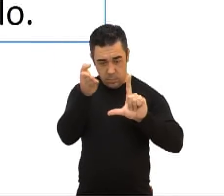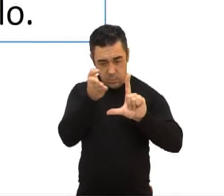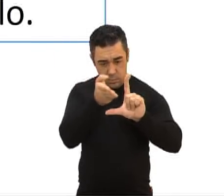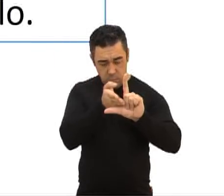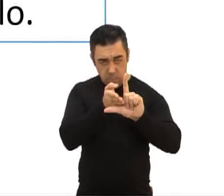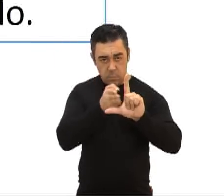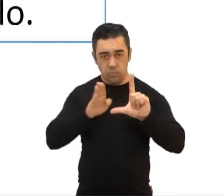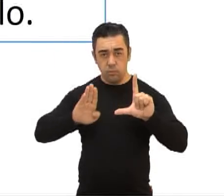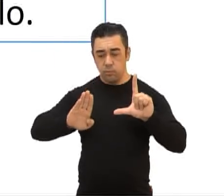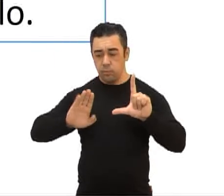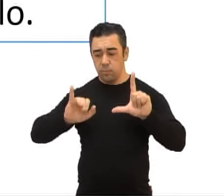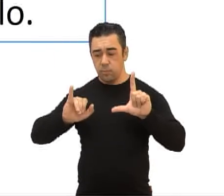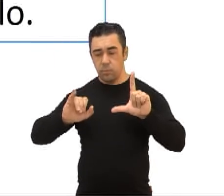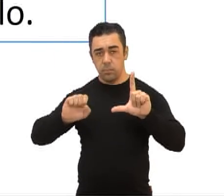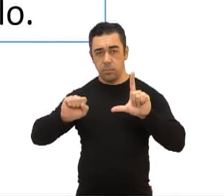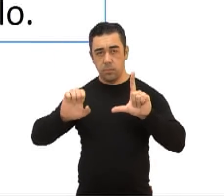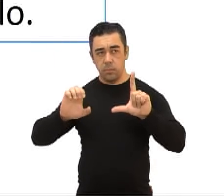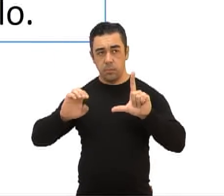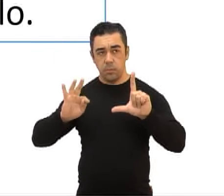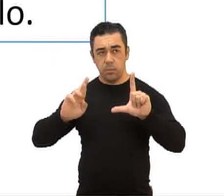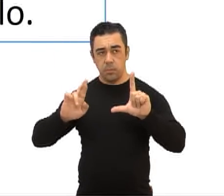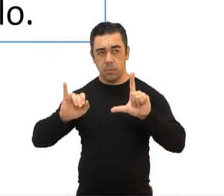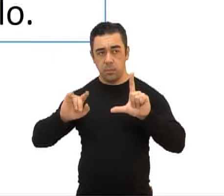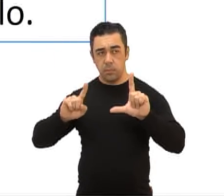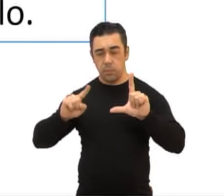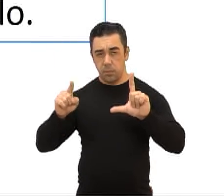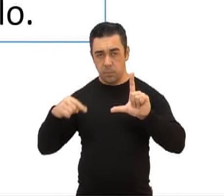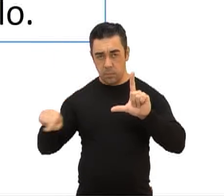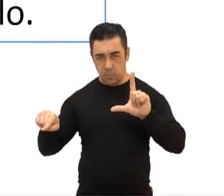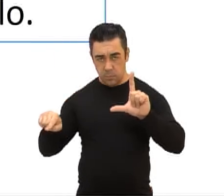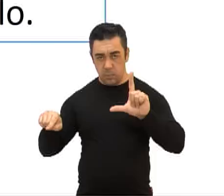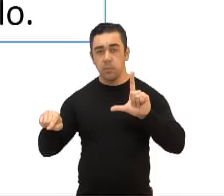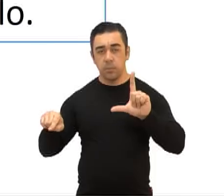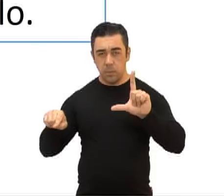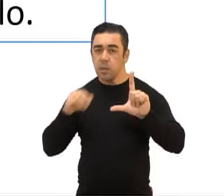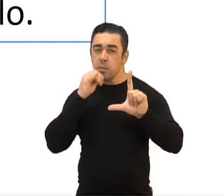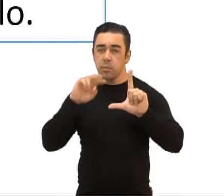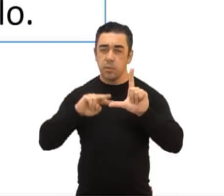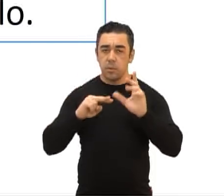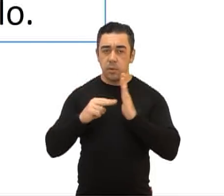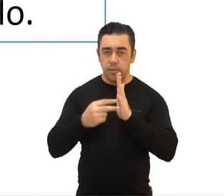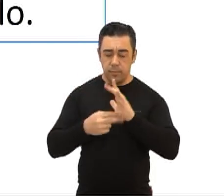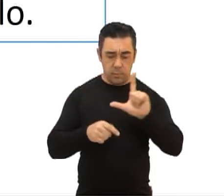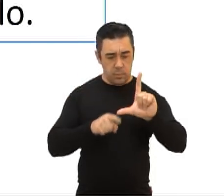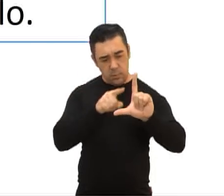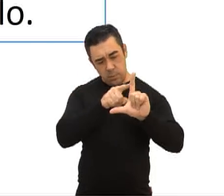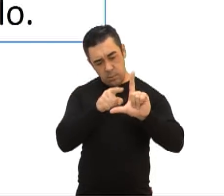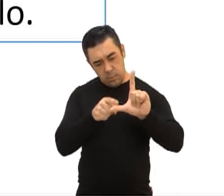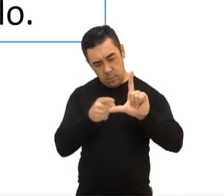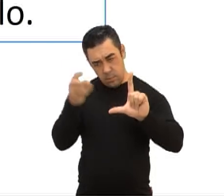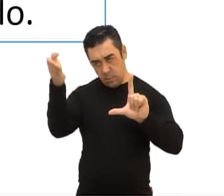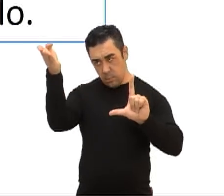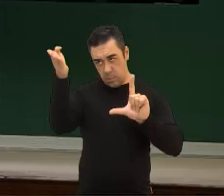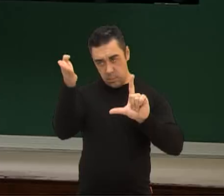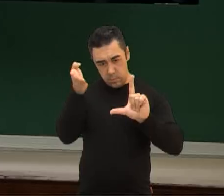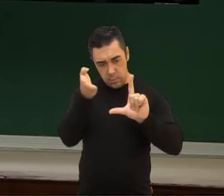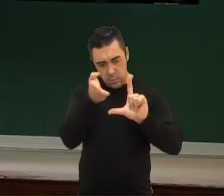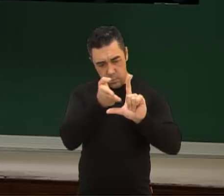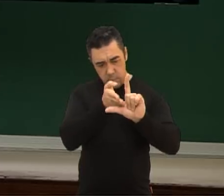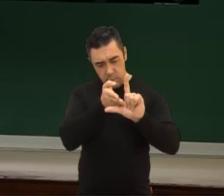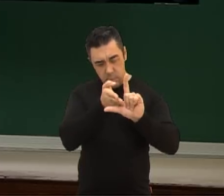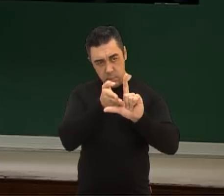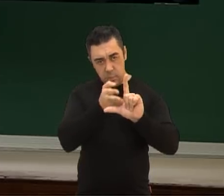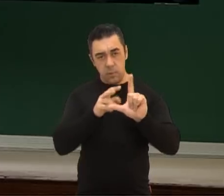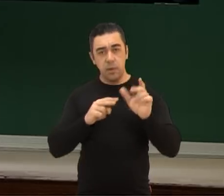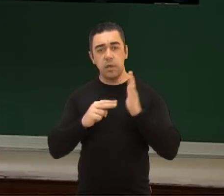A bissetriz é quando eu corto um ângulo ao meio, ou seja, se eu estou cortando ao meio,